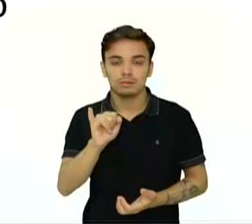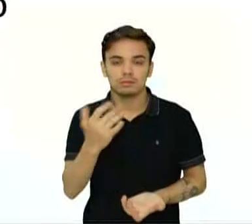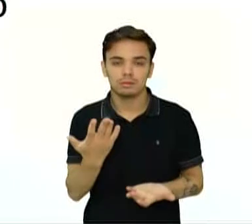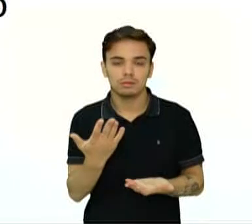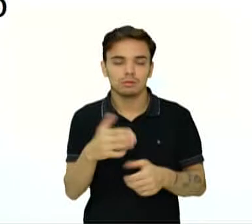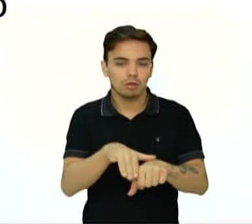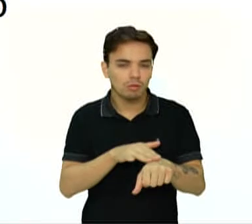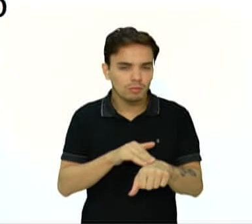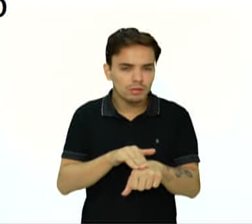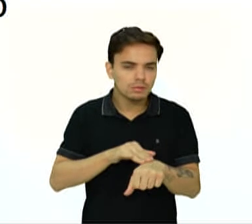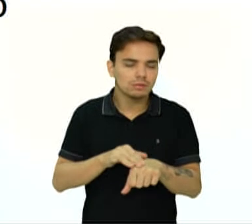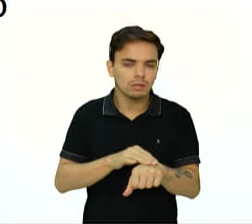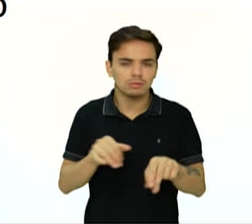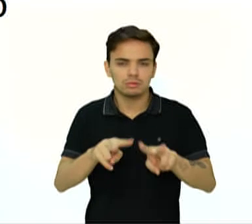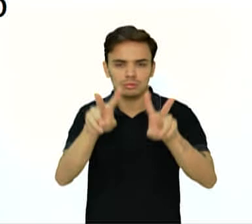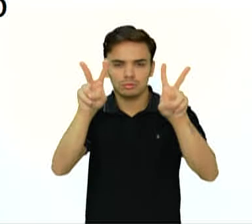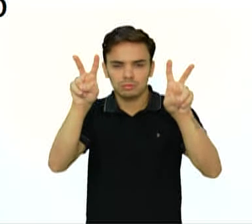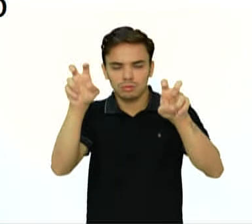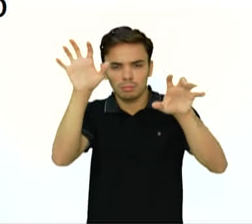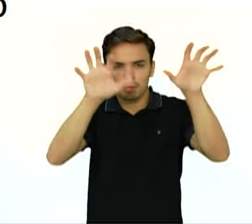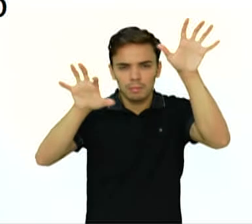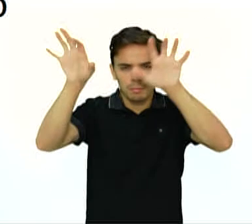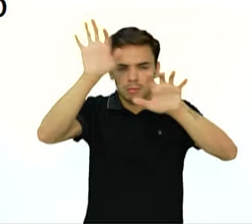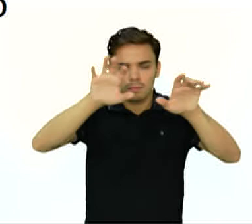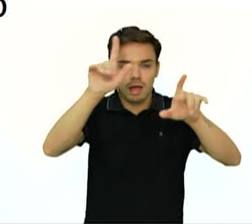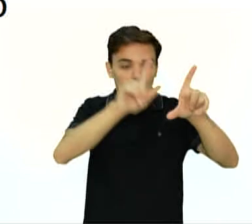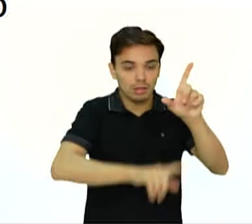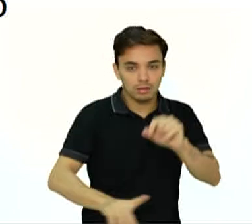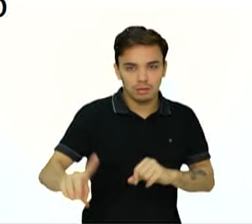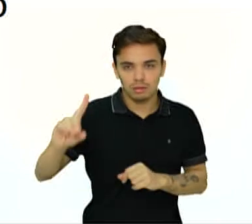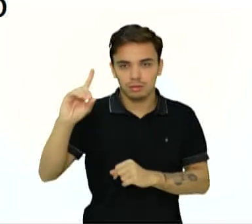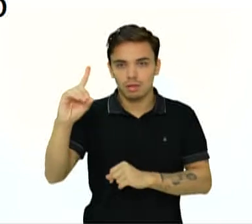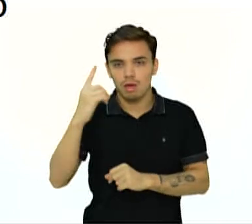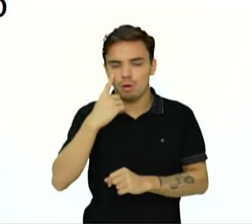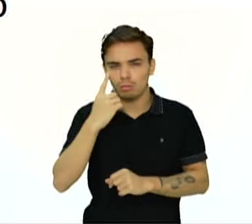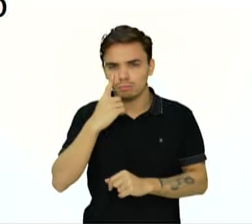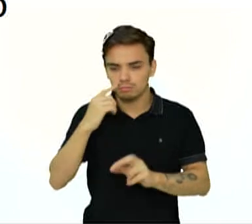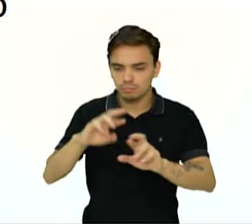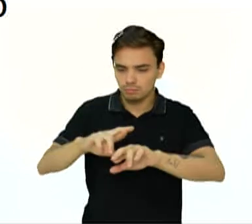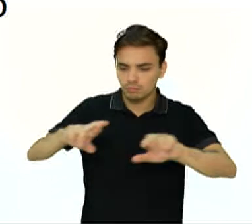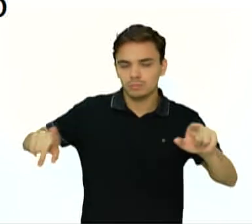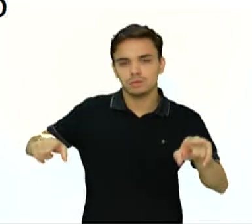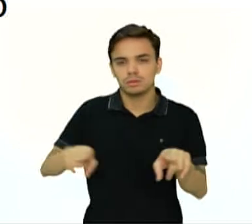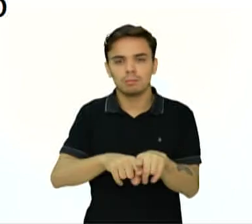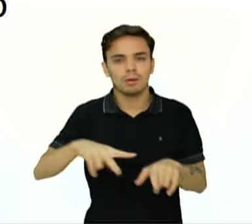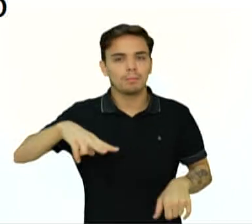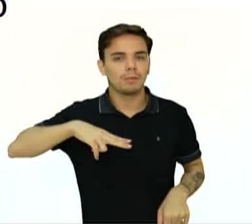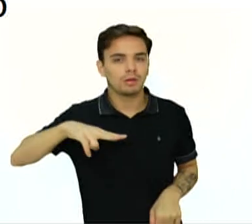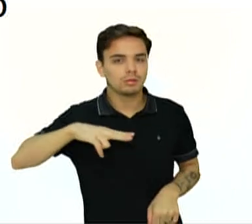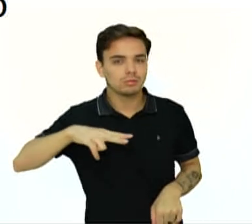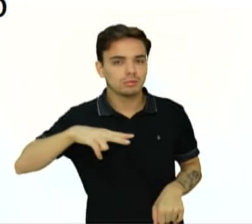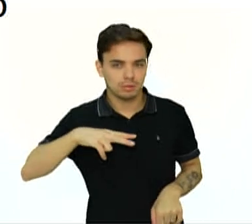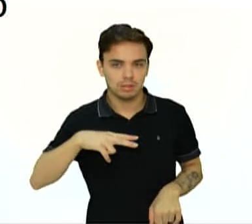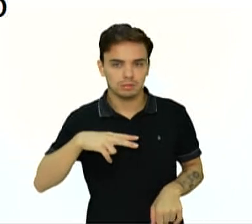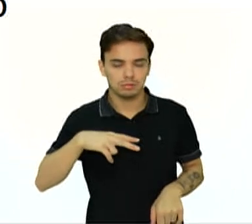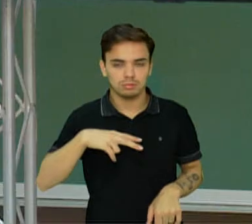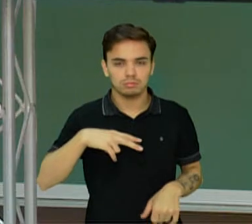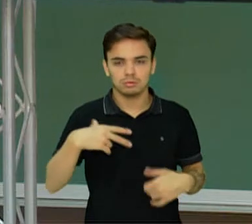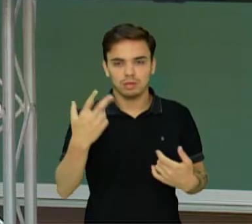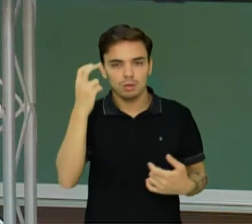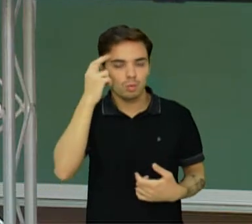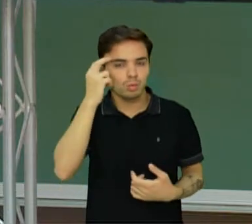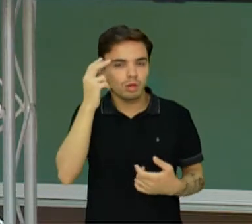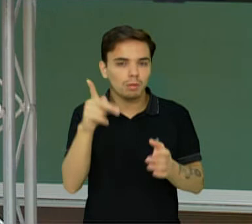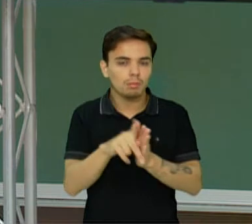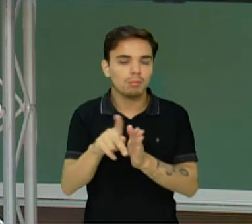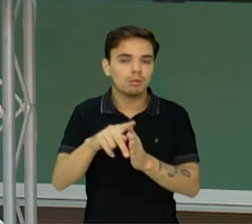o texto mostra a alternativa correta é a letra D, as diferenças e as particularidades culturais no uso de uma língua. É justamente aquilo que eu